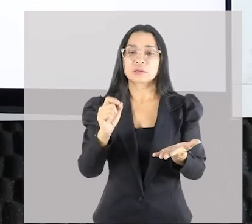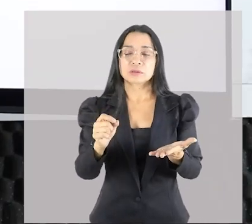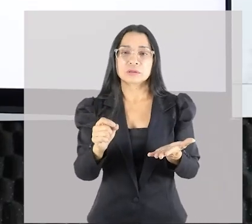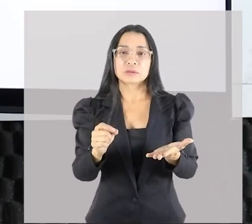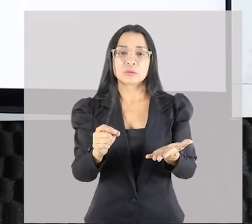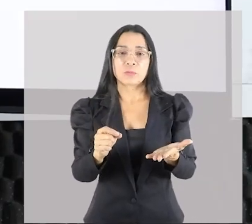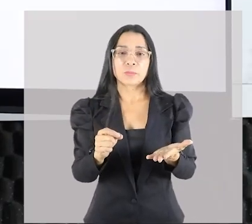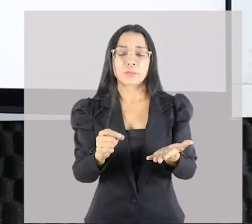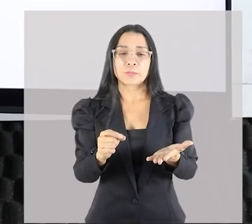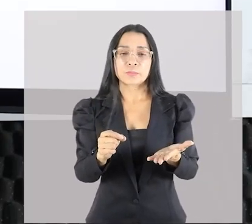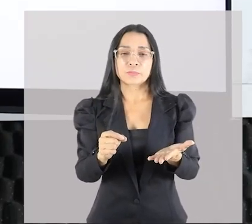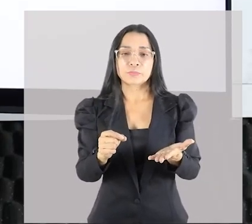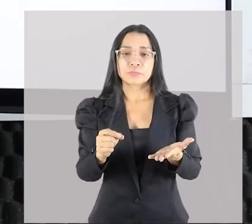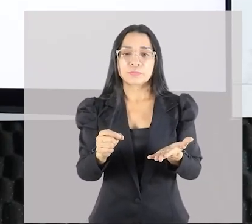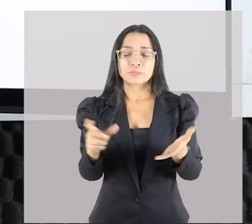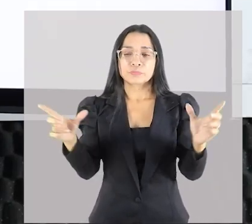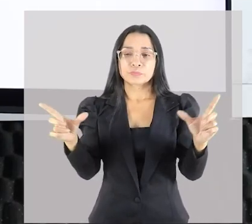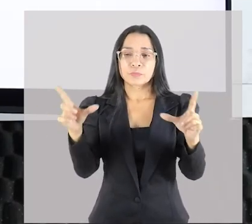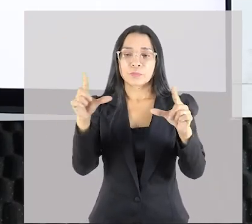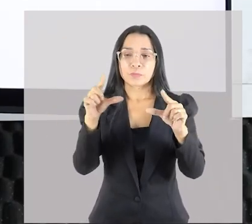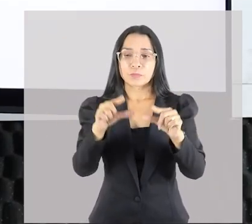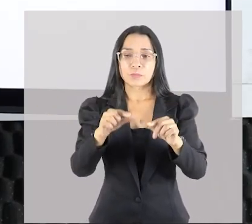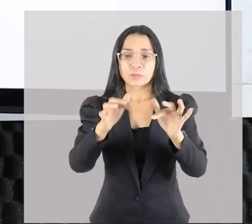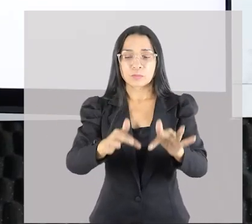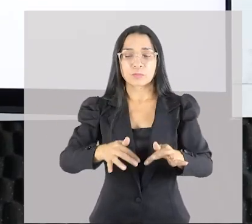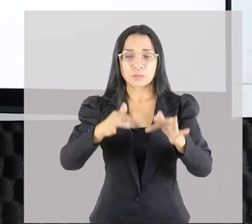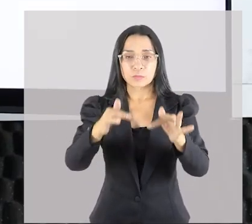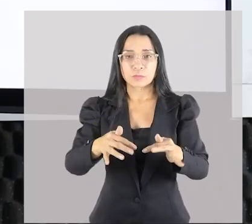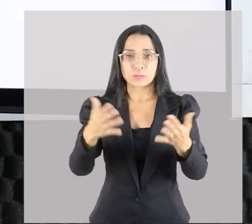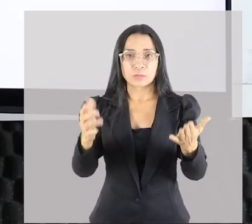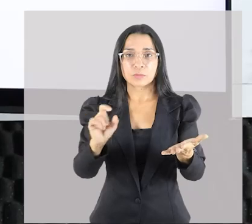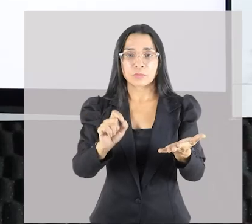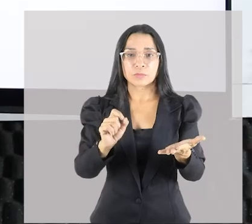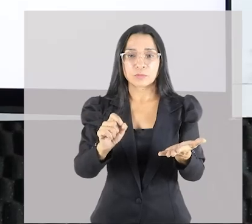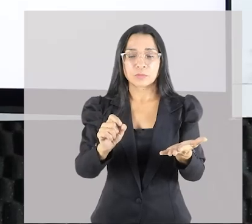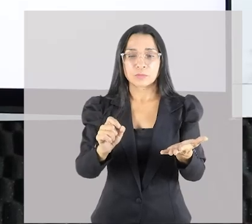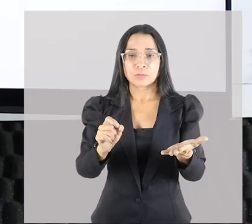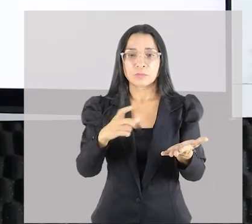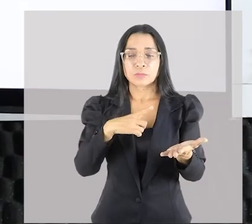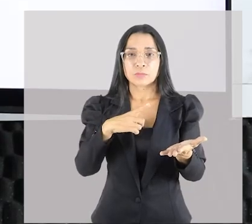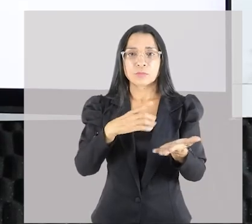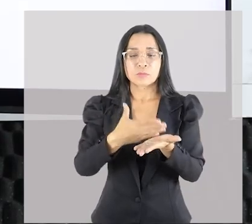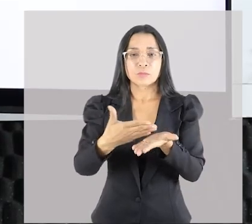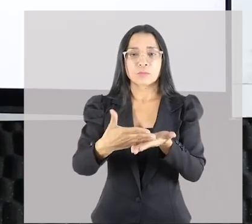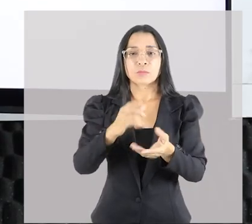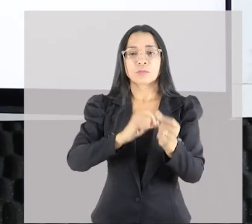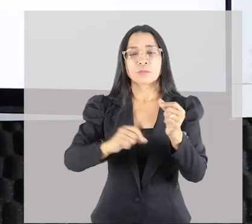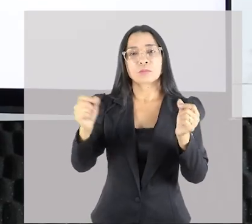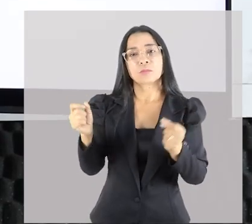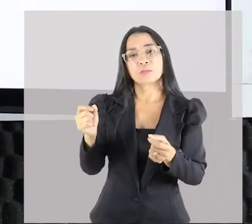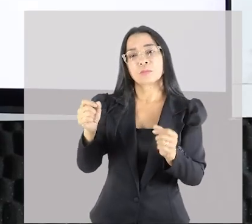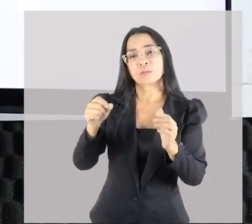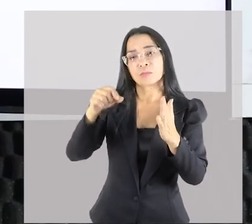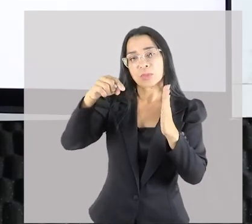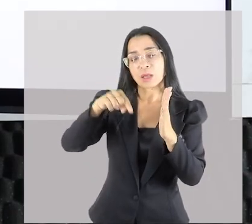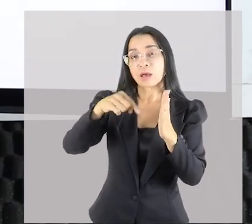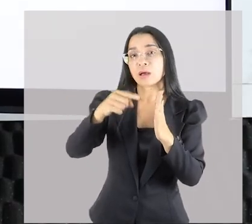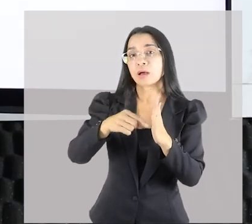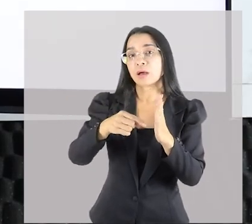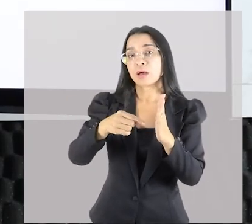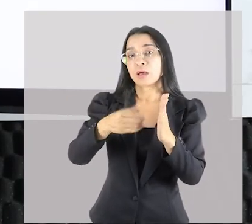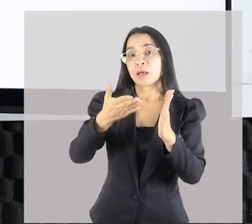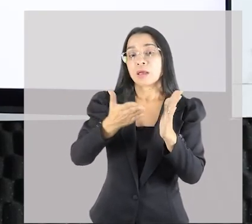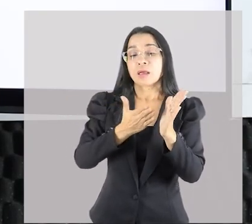a baixa, né, o baixo momento ali do feudalismo, quando ele começa a declinar. Alguns livros trazem